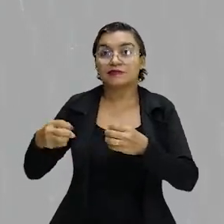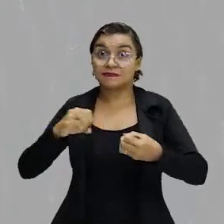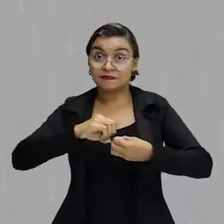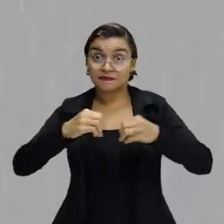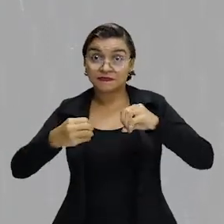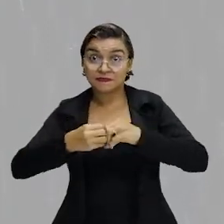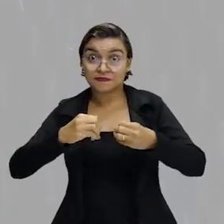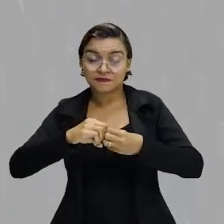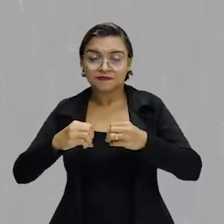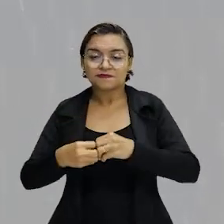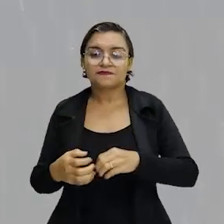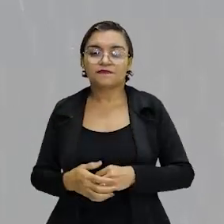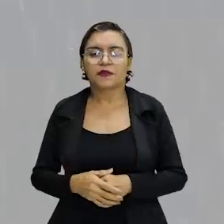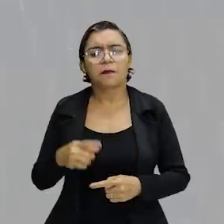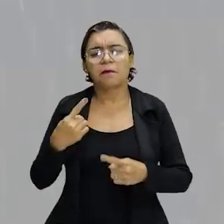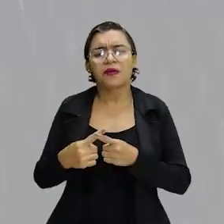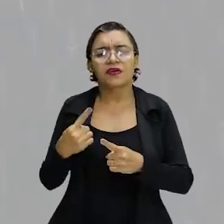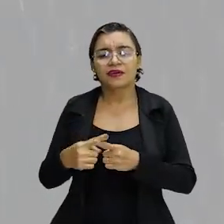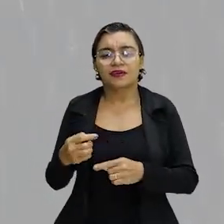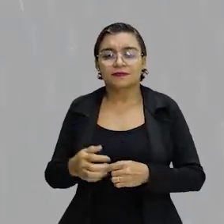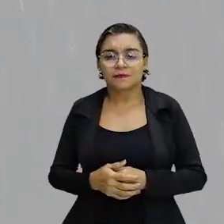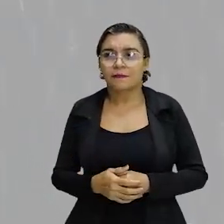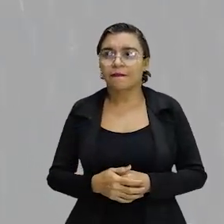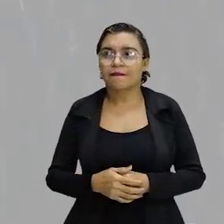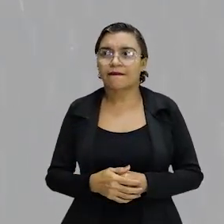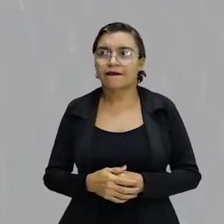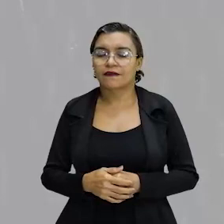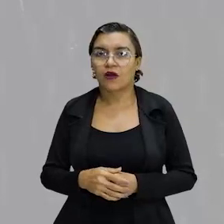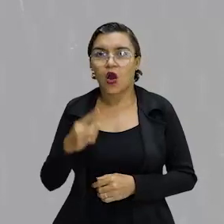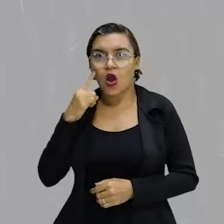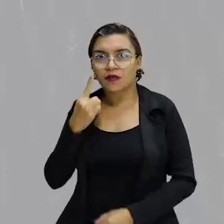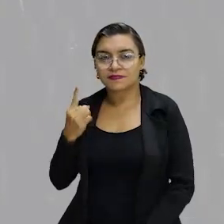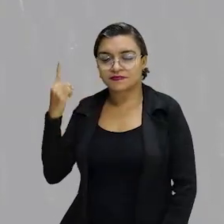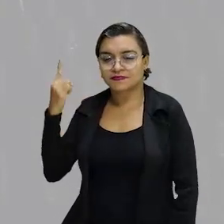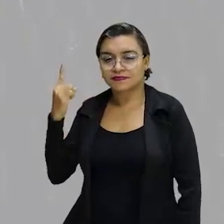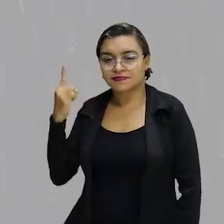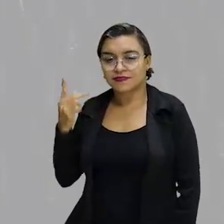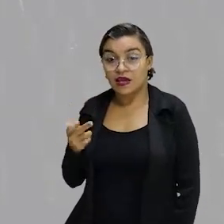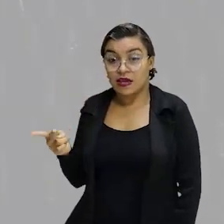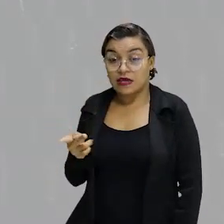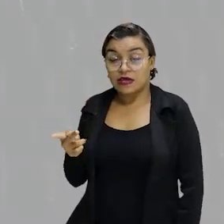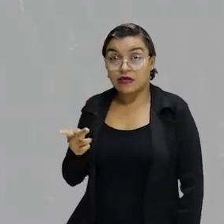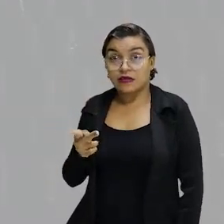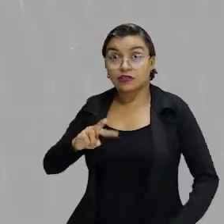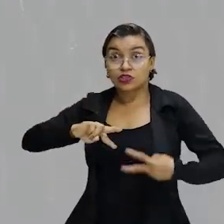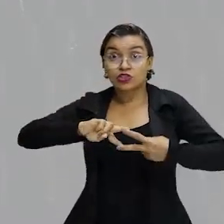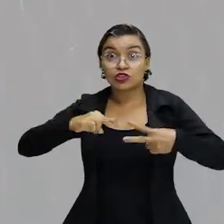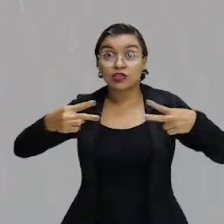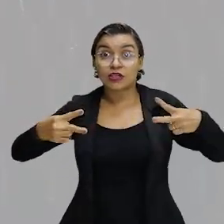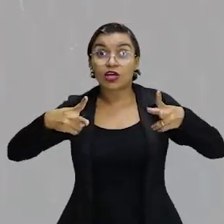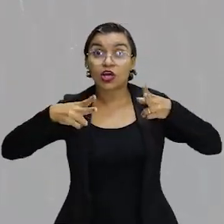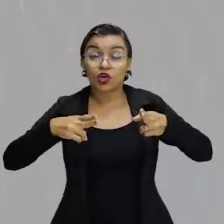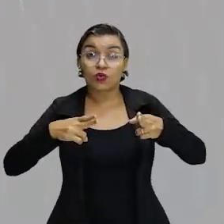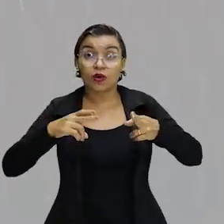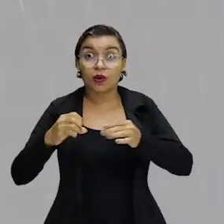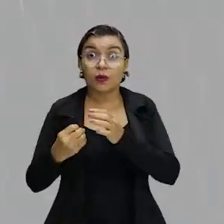assexuada. Por que é assexuada? Esses indivíduos aqui, ó, têm a mesma genética dessa planta aqui, certo?